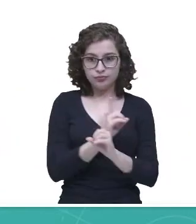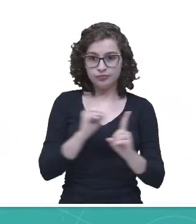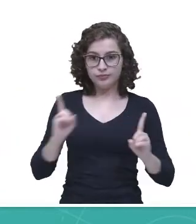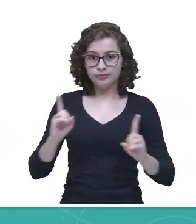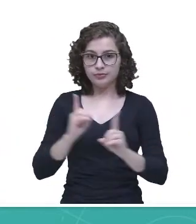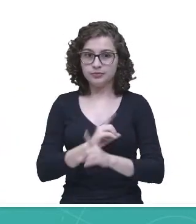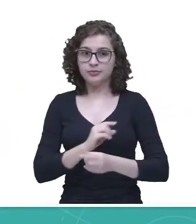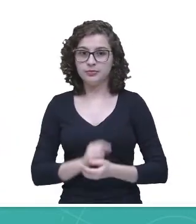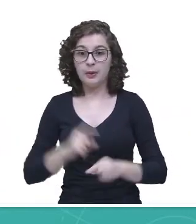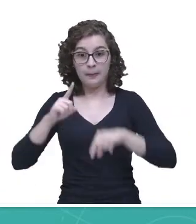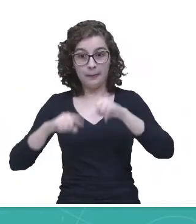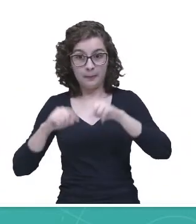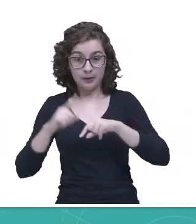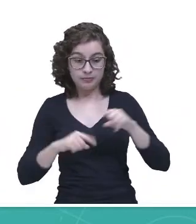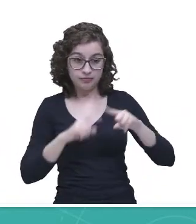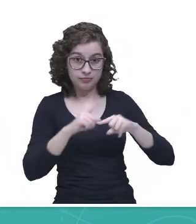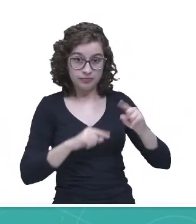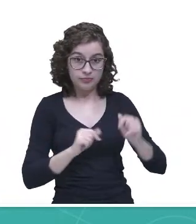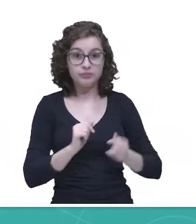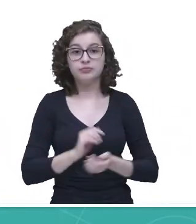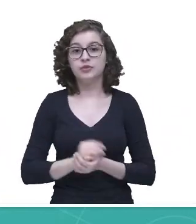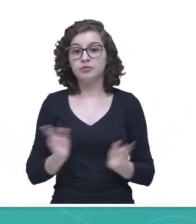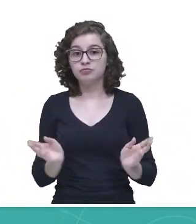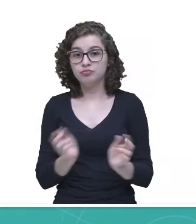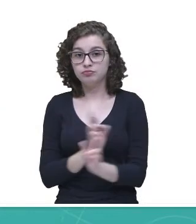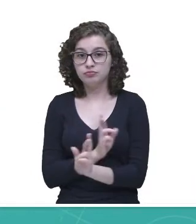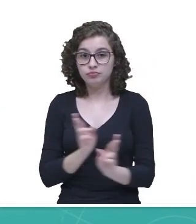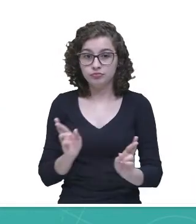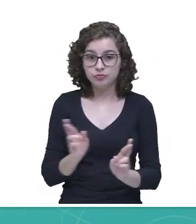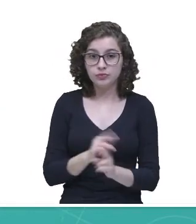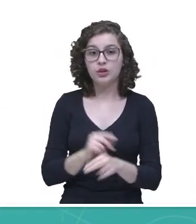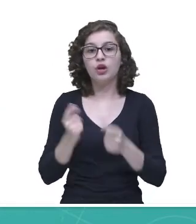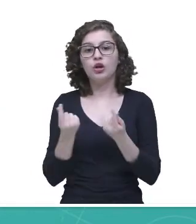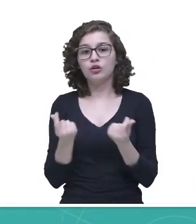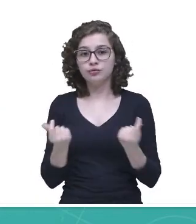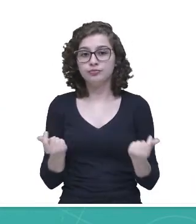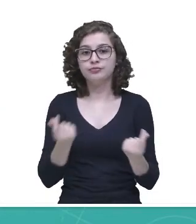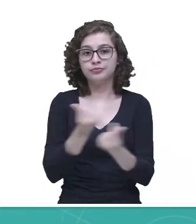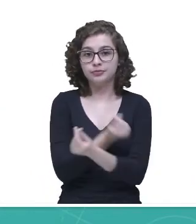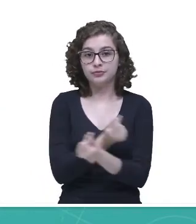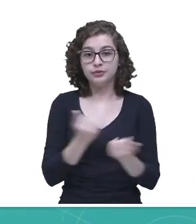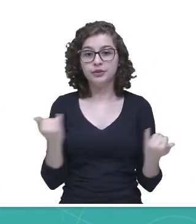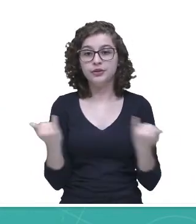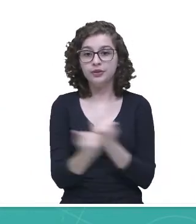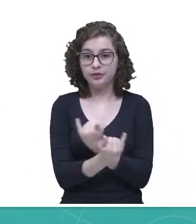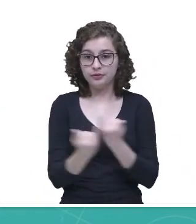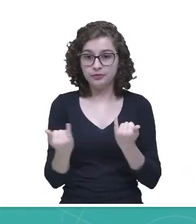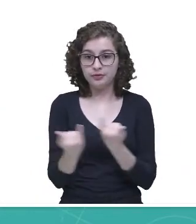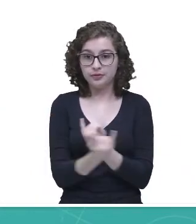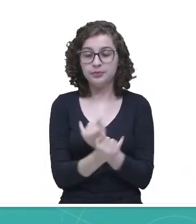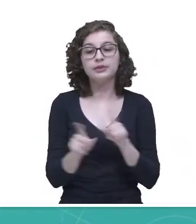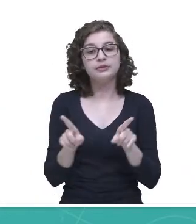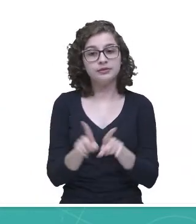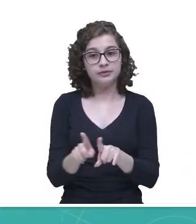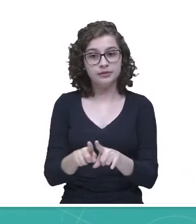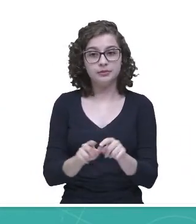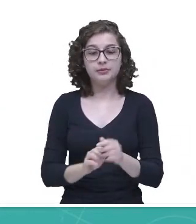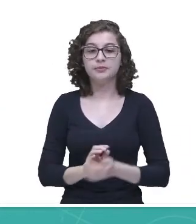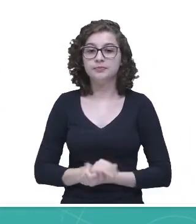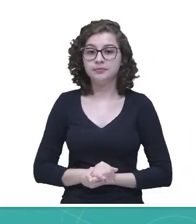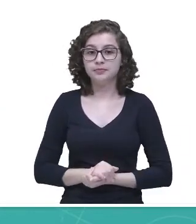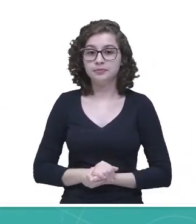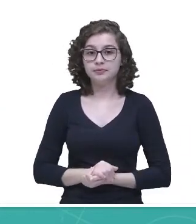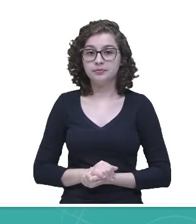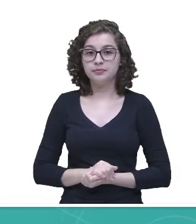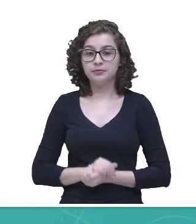de mercadorias, de capitais e também de informações, né? Então a gente tem aí essa